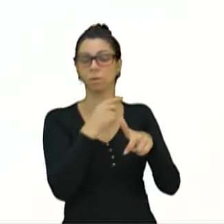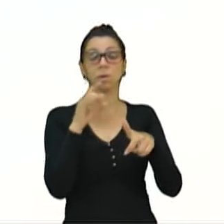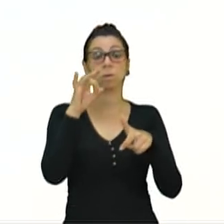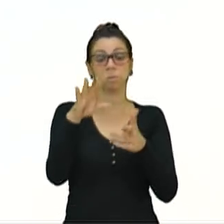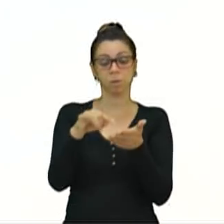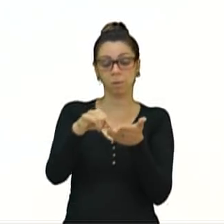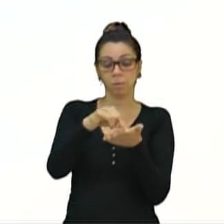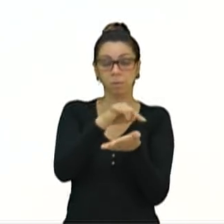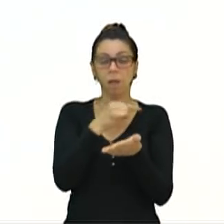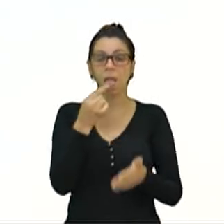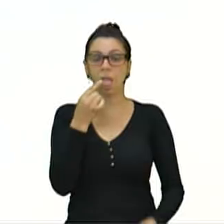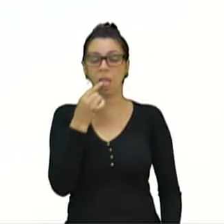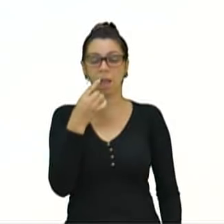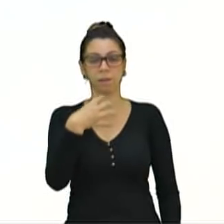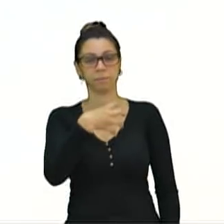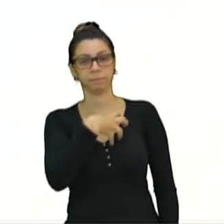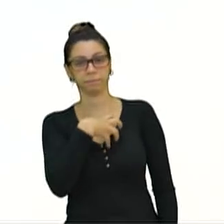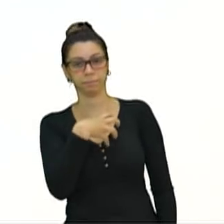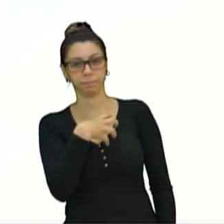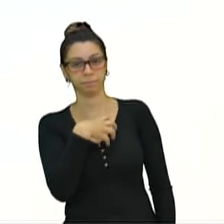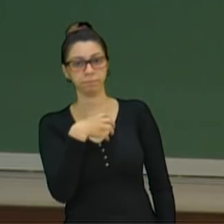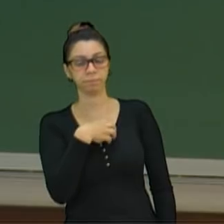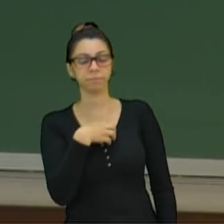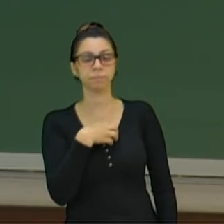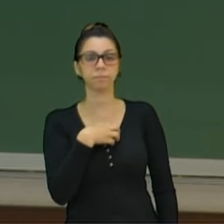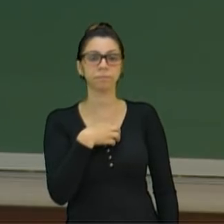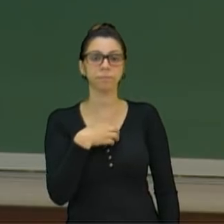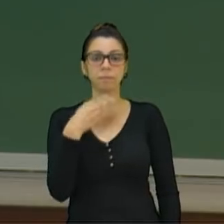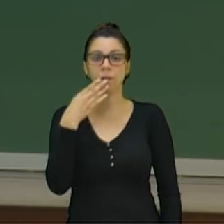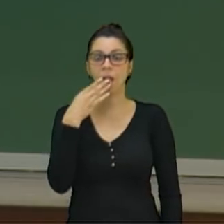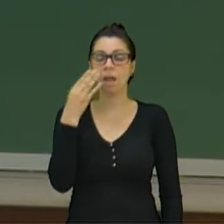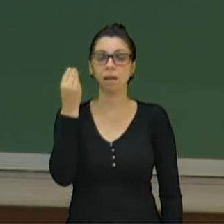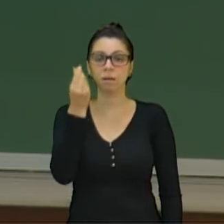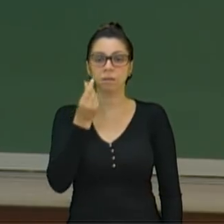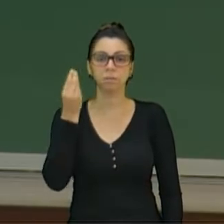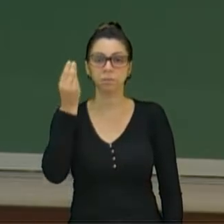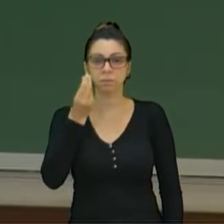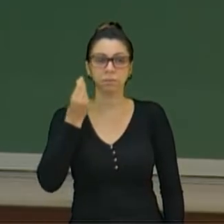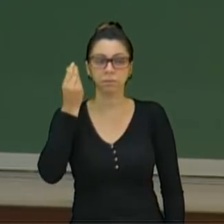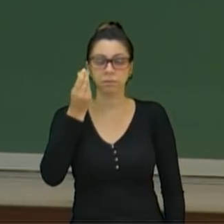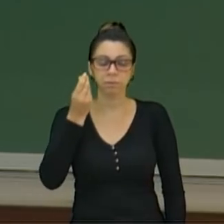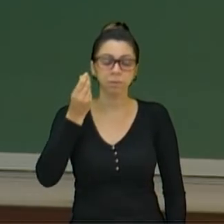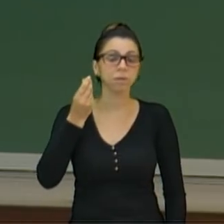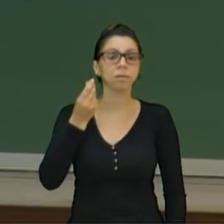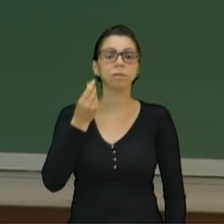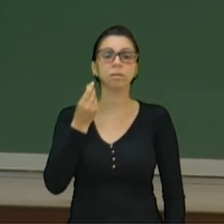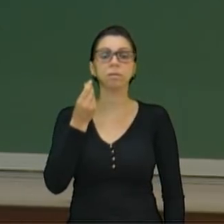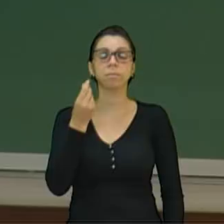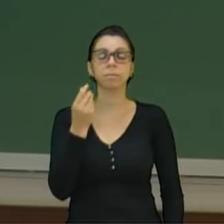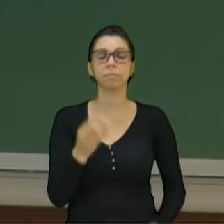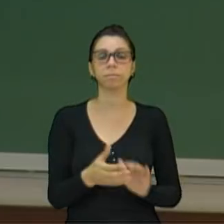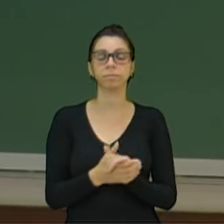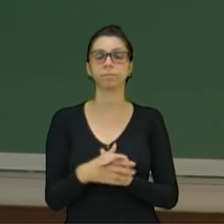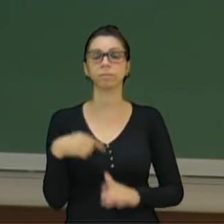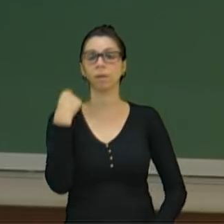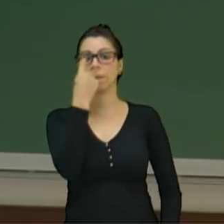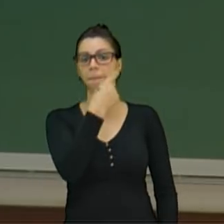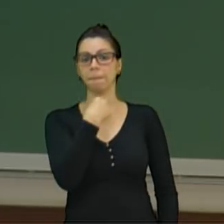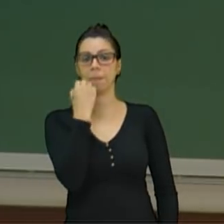a língua que sente o quê? Os gostos. Eu também encontro as papilas no céu da boca, que nós chamamos